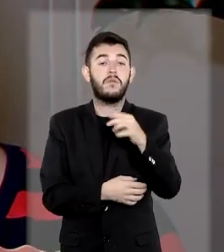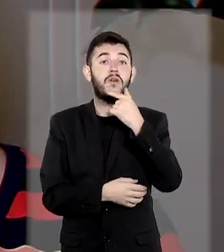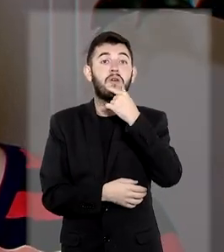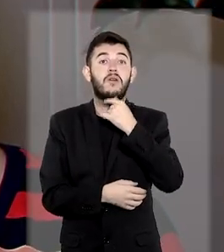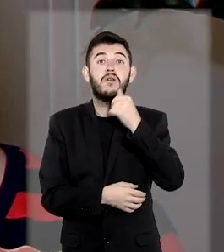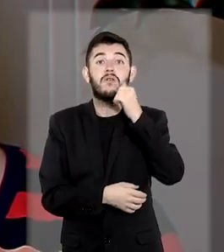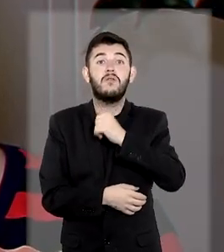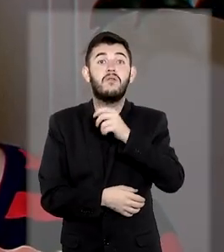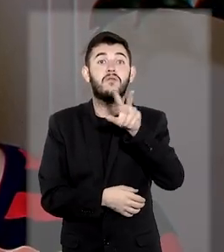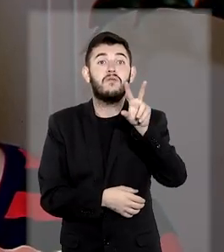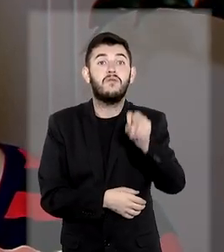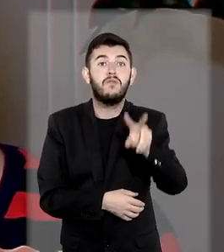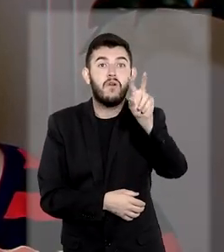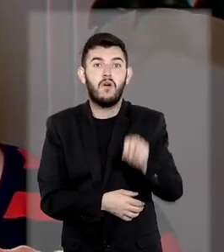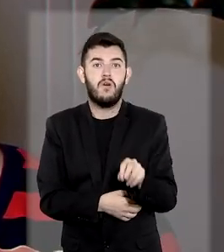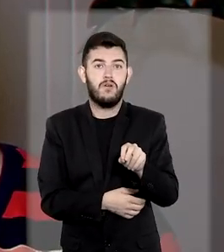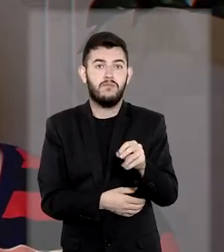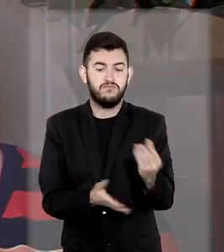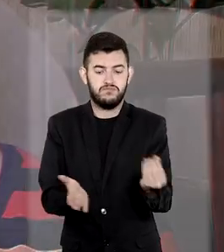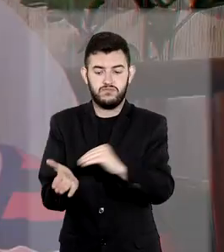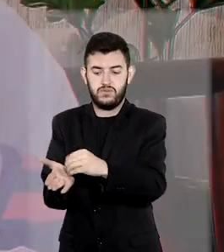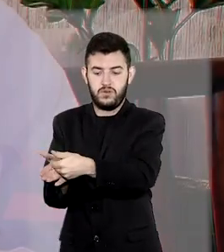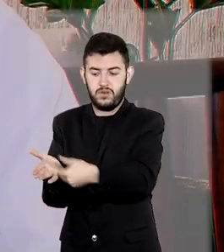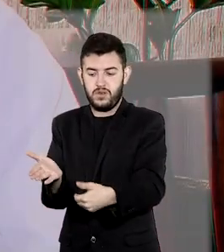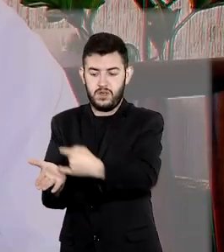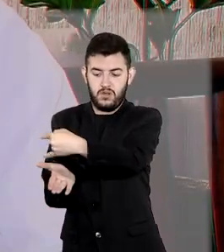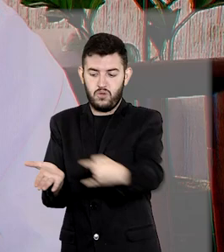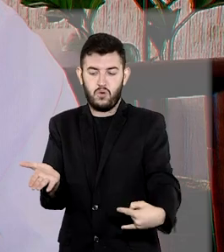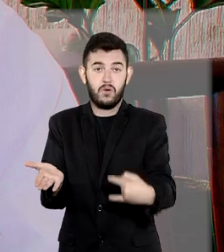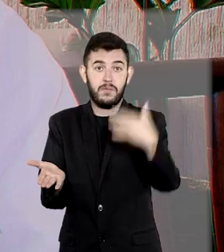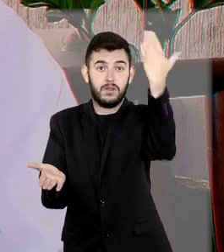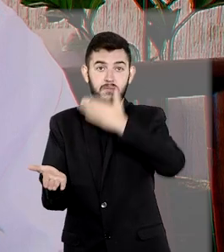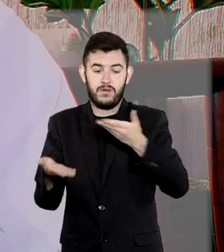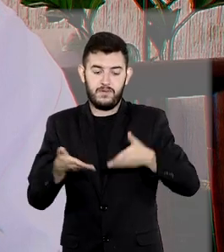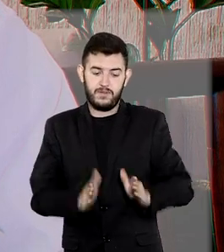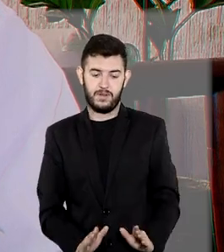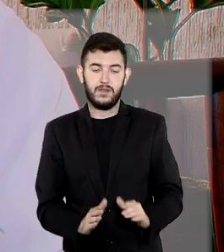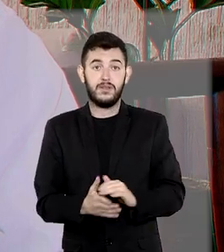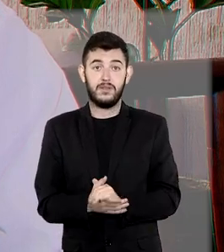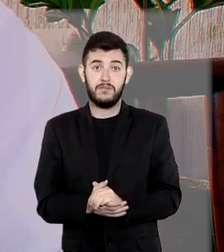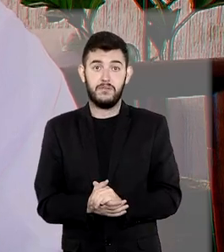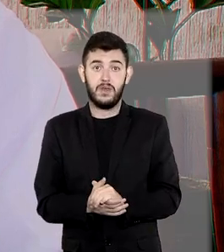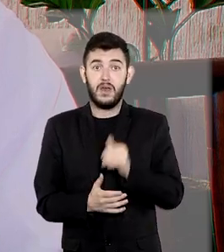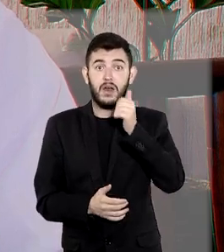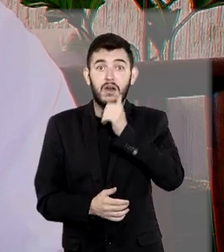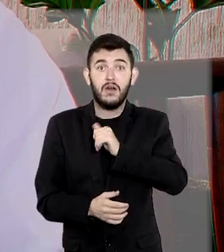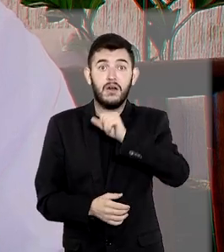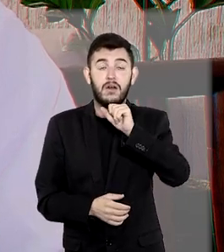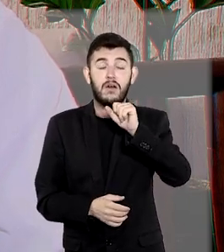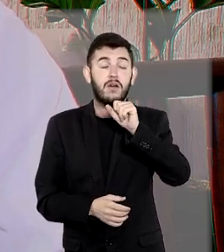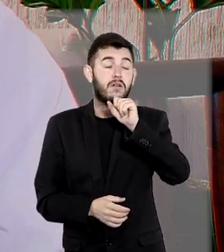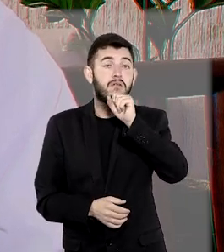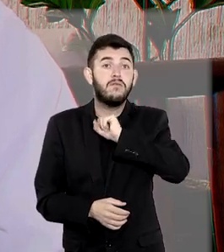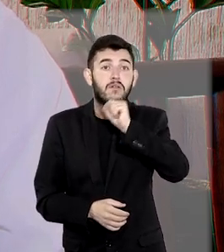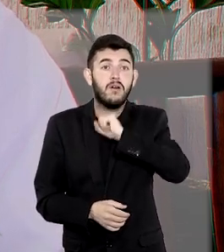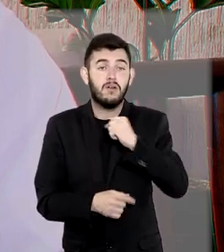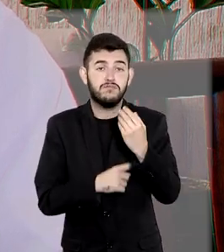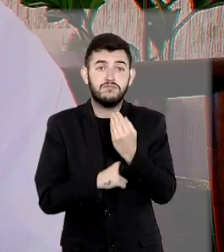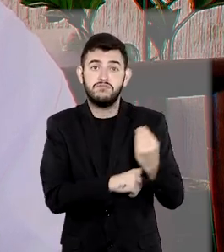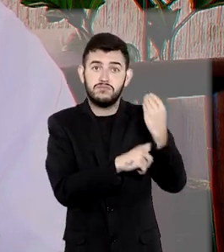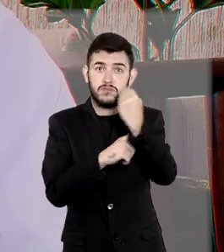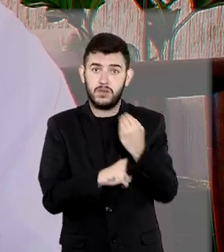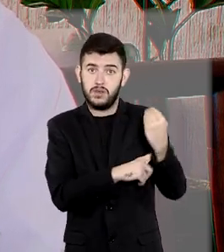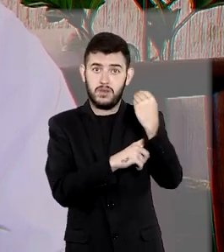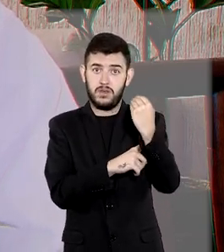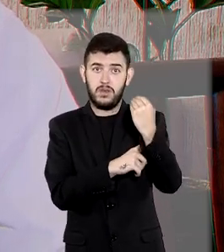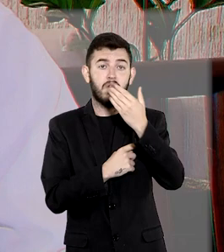de nascimento dele. Eu sempre fui criado por ela. Então, assim, a importância que ela tem na minha vida deles, tanto da minha avó quanto do meu avô,